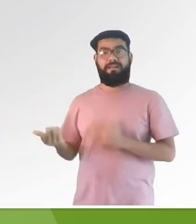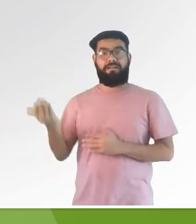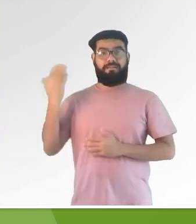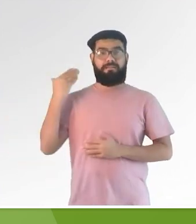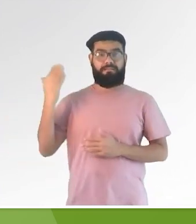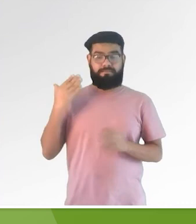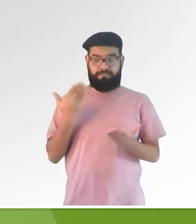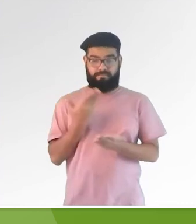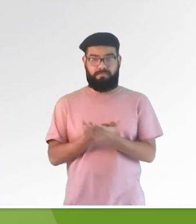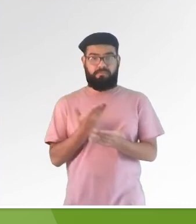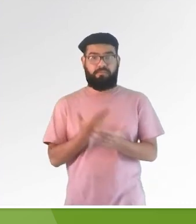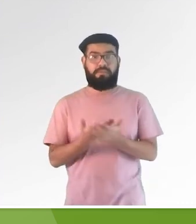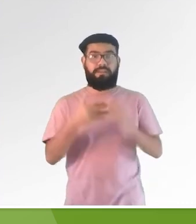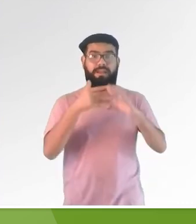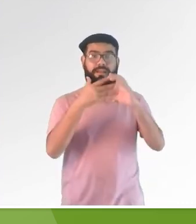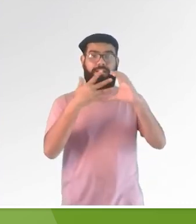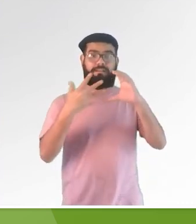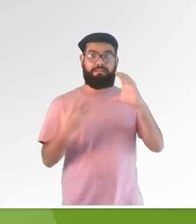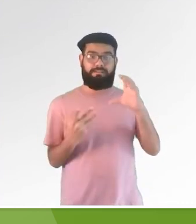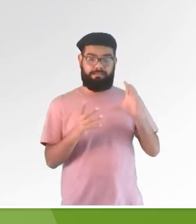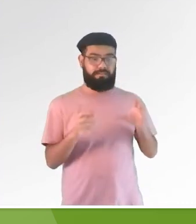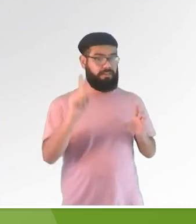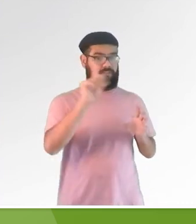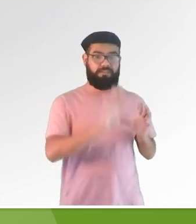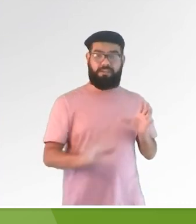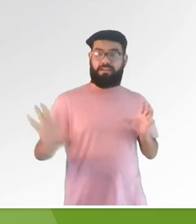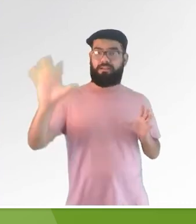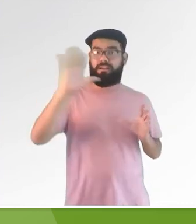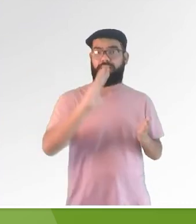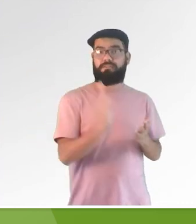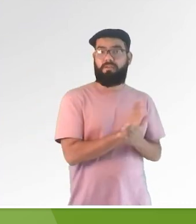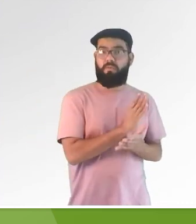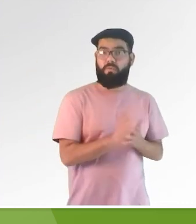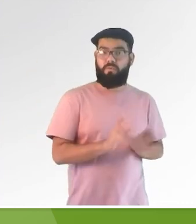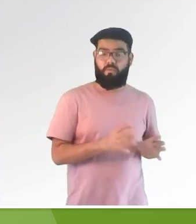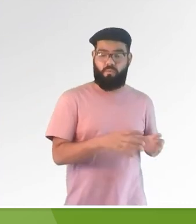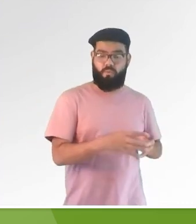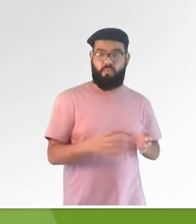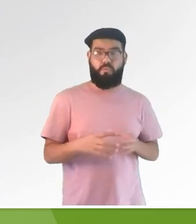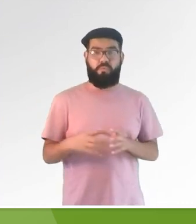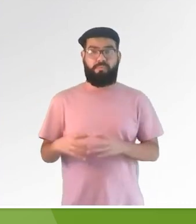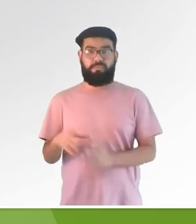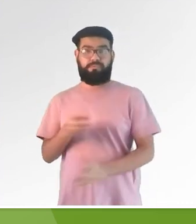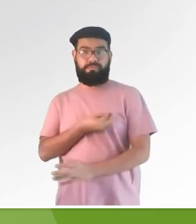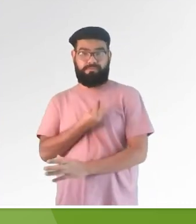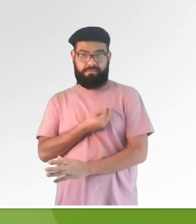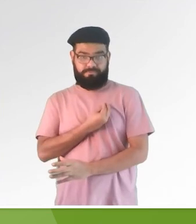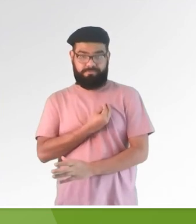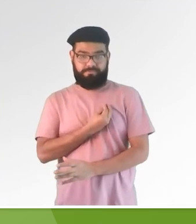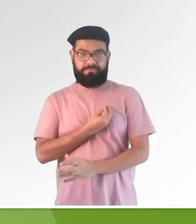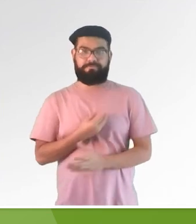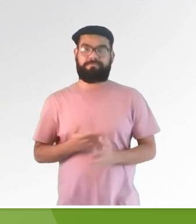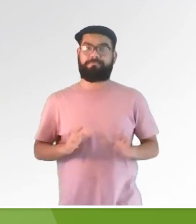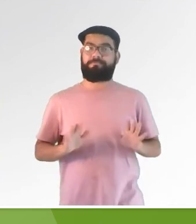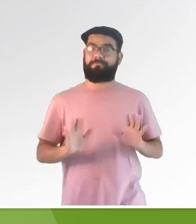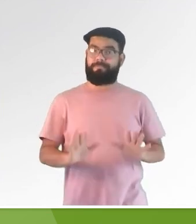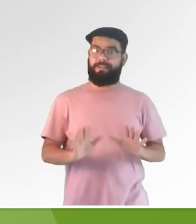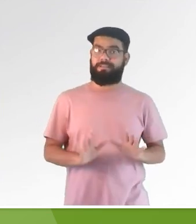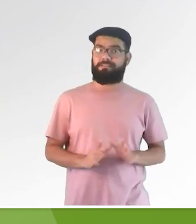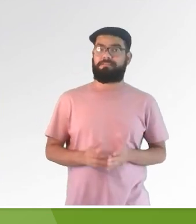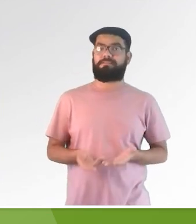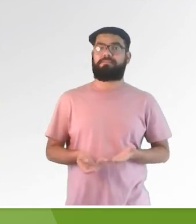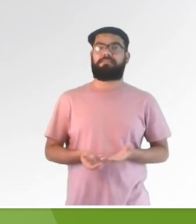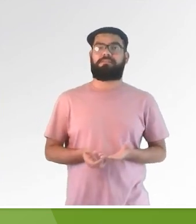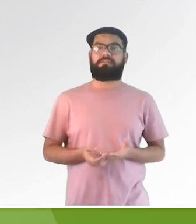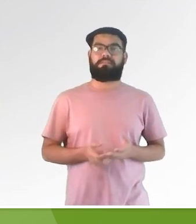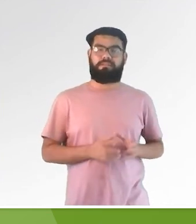as características gerais de alguns dos diversos grupos de seres vivos que existem. Porém, esses seres vivos, eles não